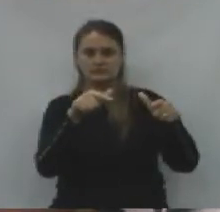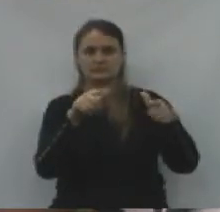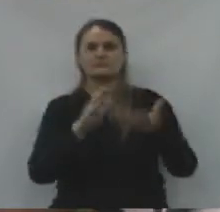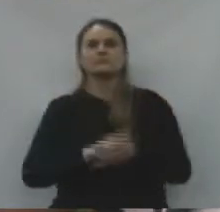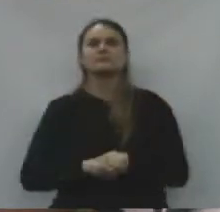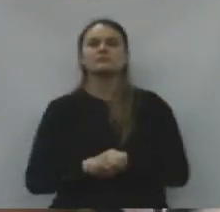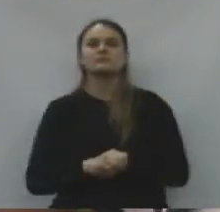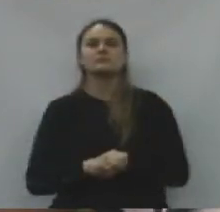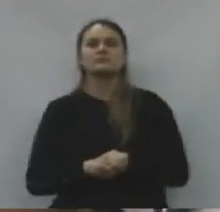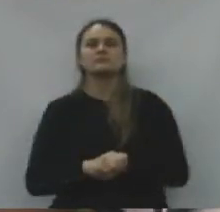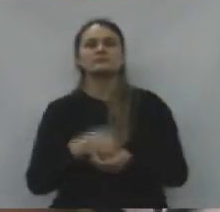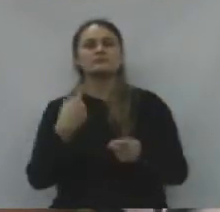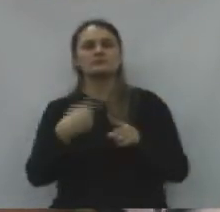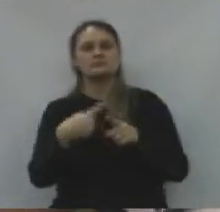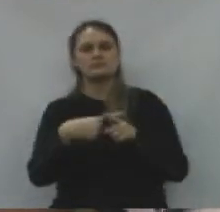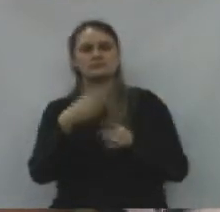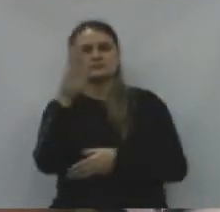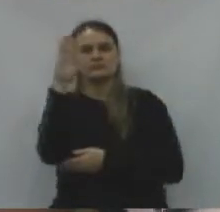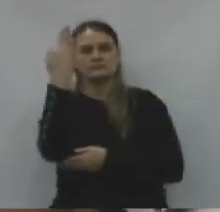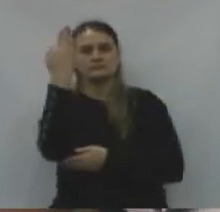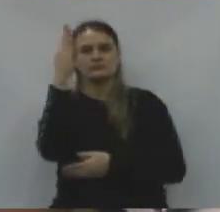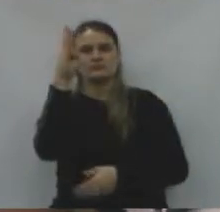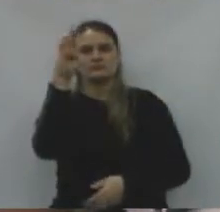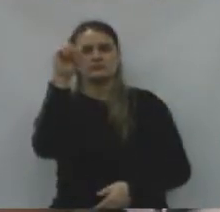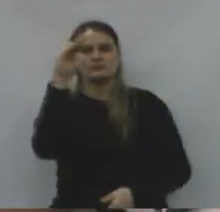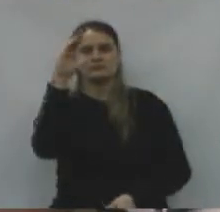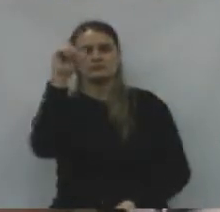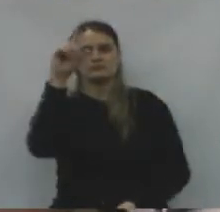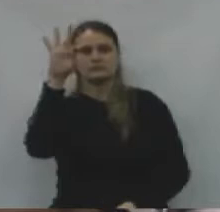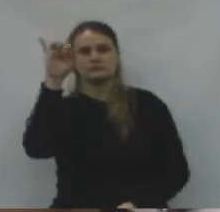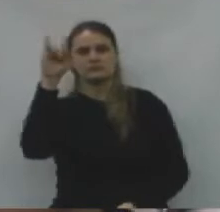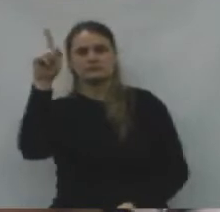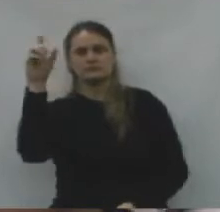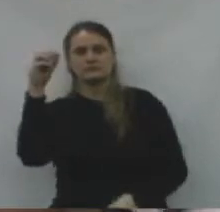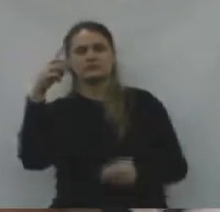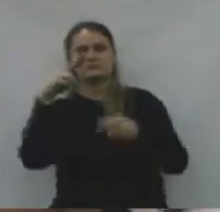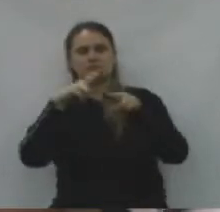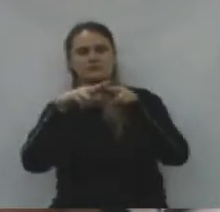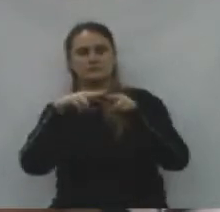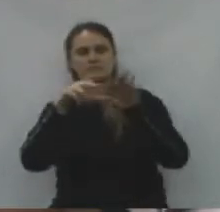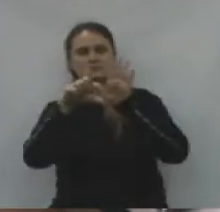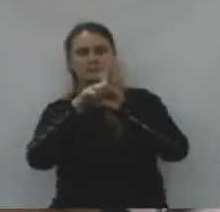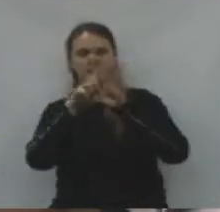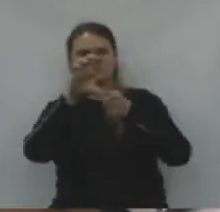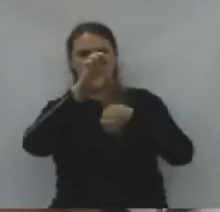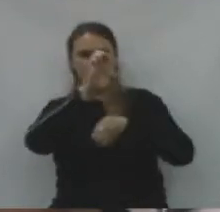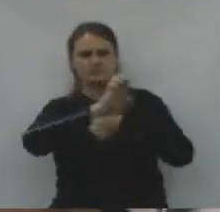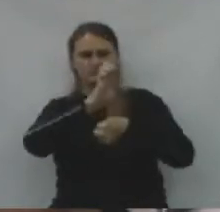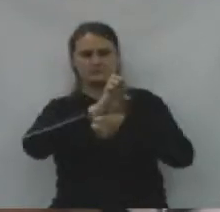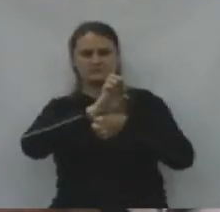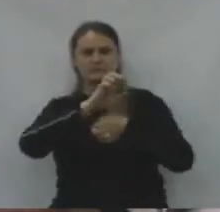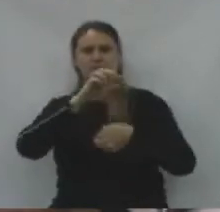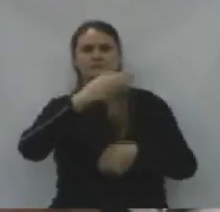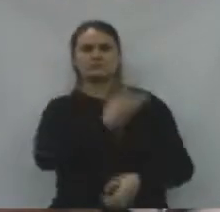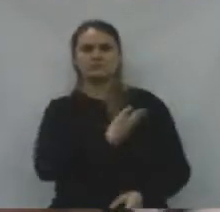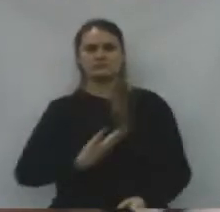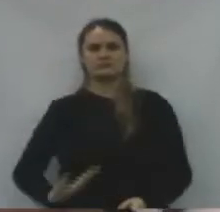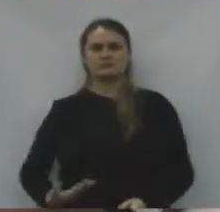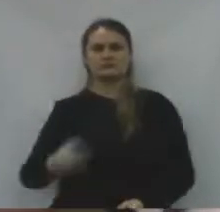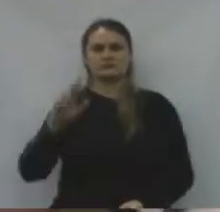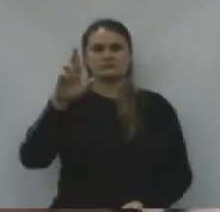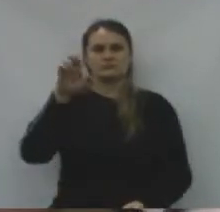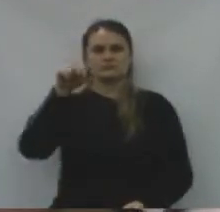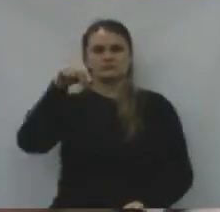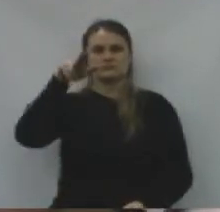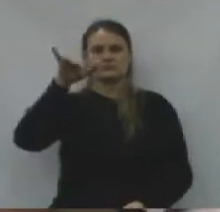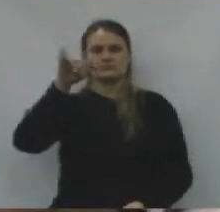bracatinga porque a bracatinga alguns anos atrás por uma designação do governo requião ele decretou